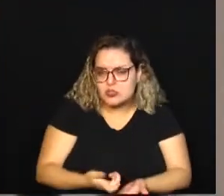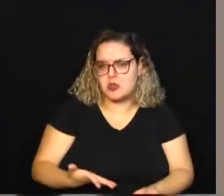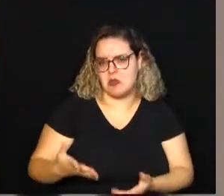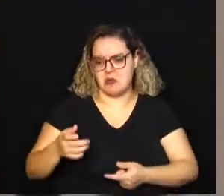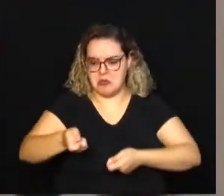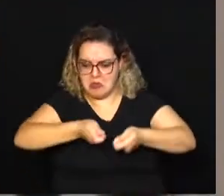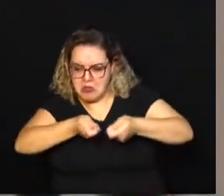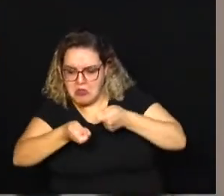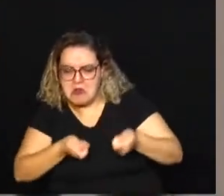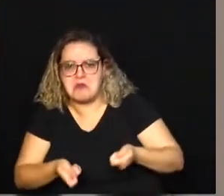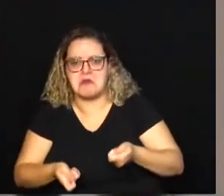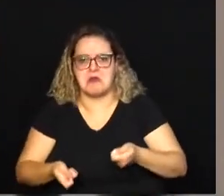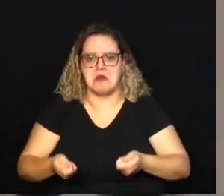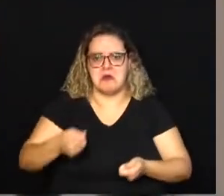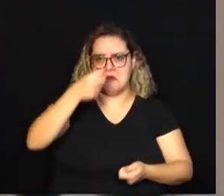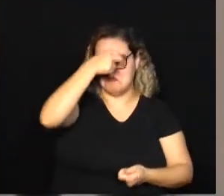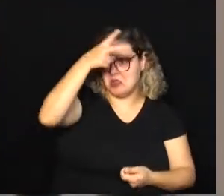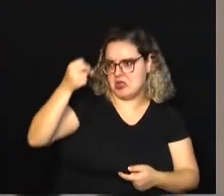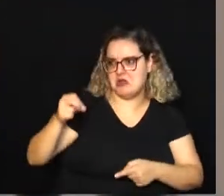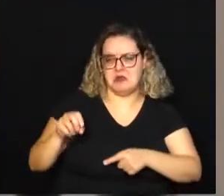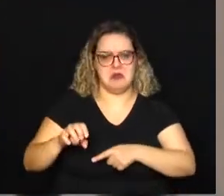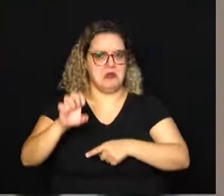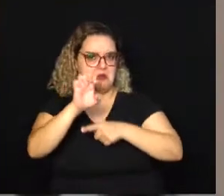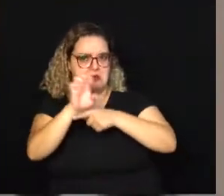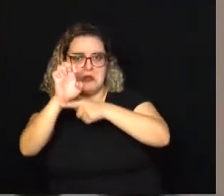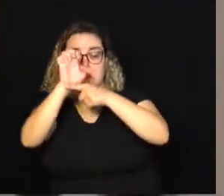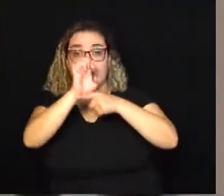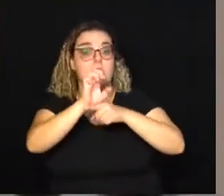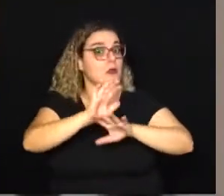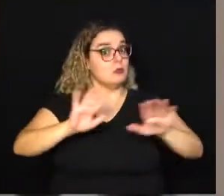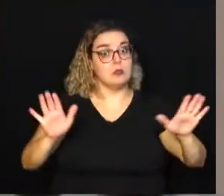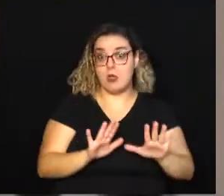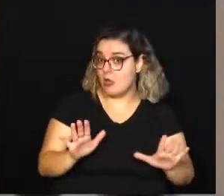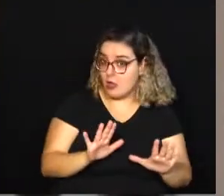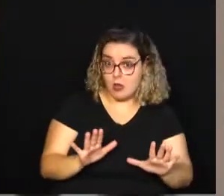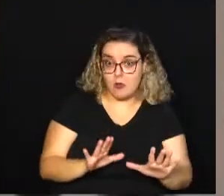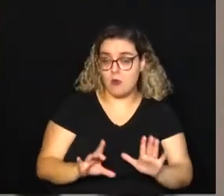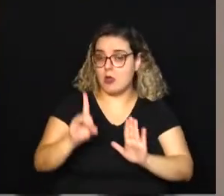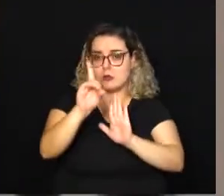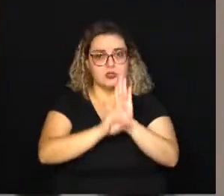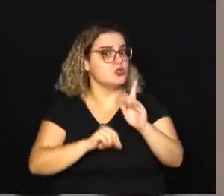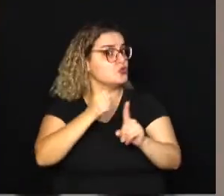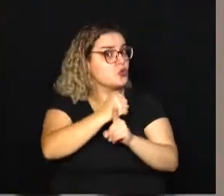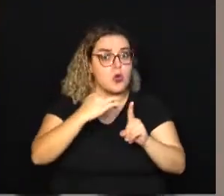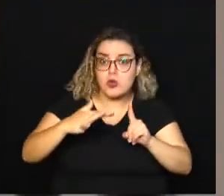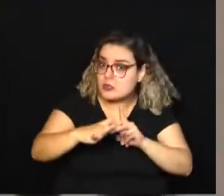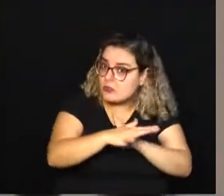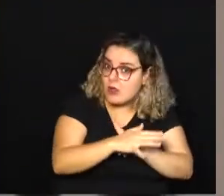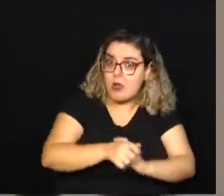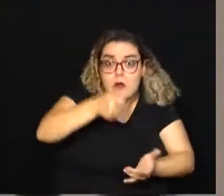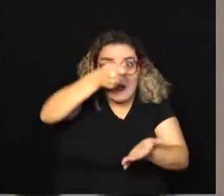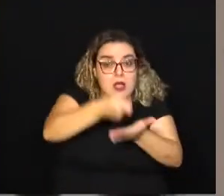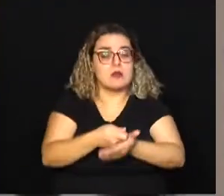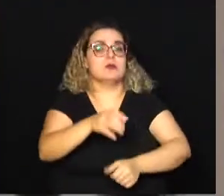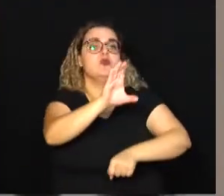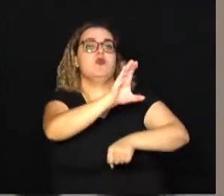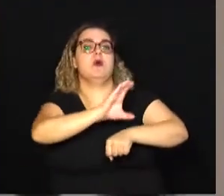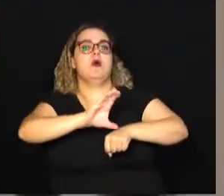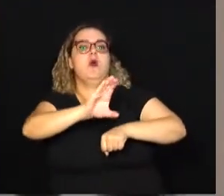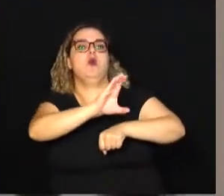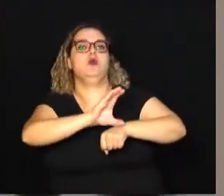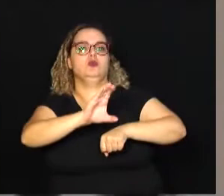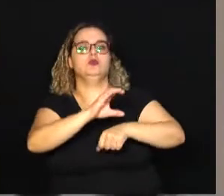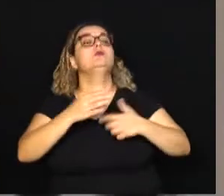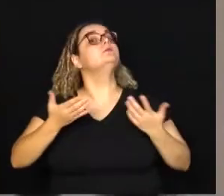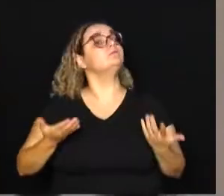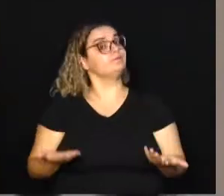pelo Estado. O direito à educação é um direito social garantido pela Constituição.